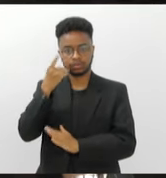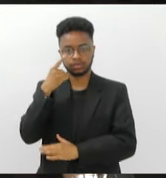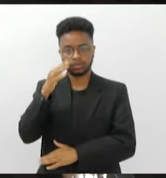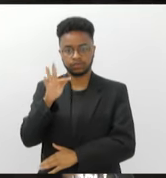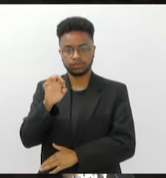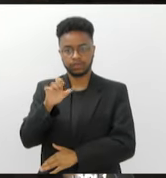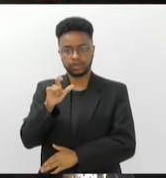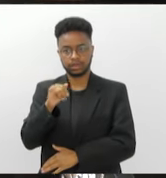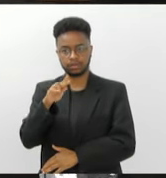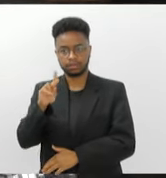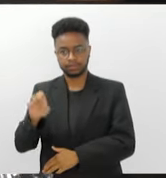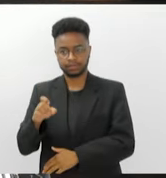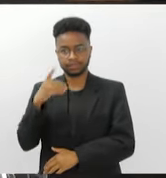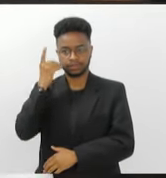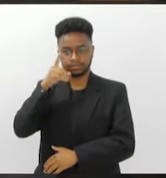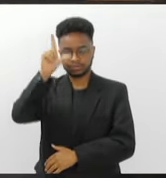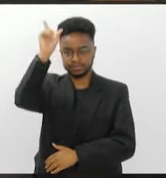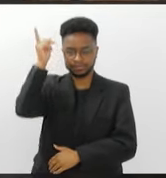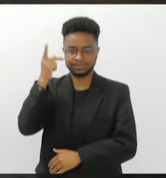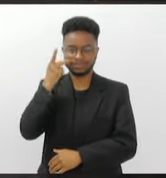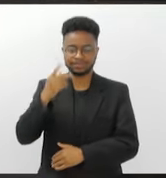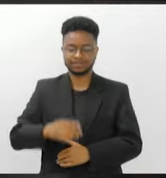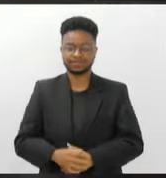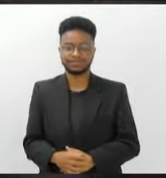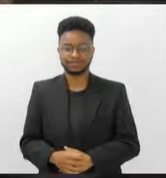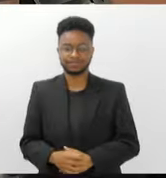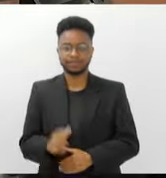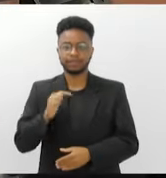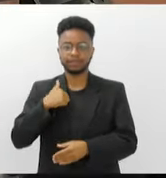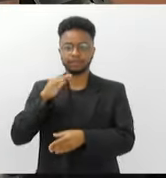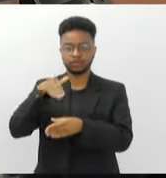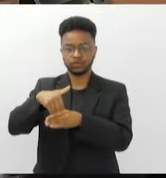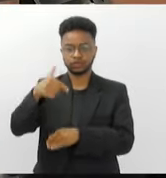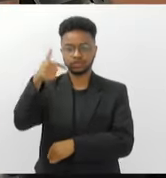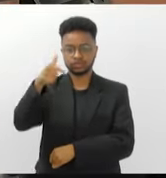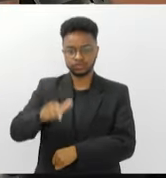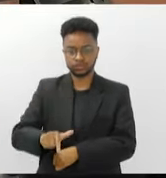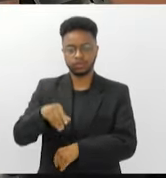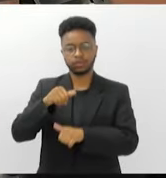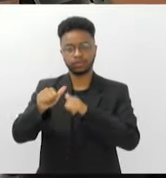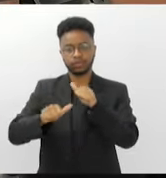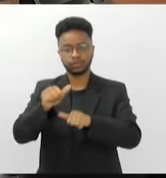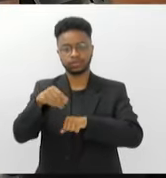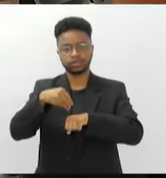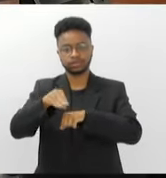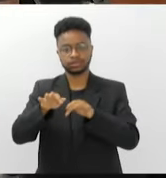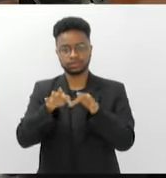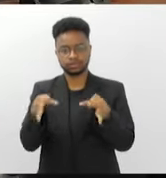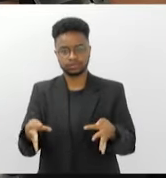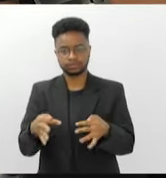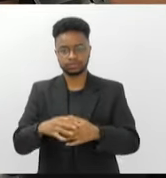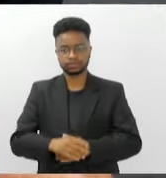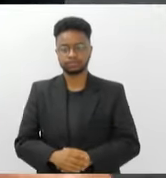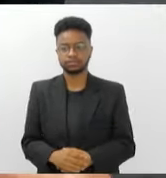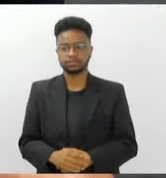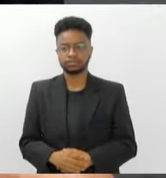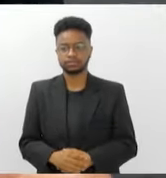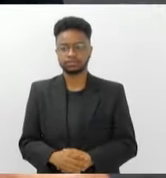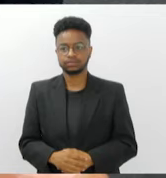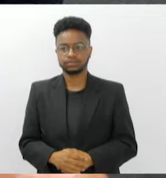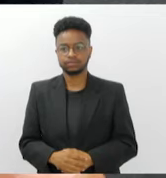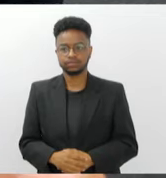discussão, deputado Luiz Paulo, por favor. Votando novamente pela transformação, indicação simples.